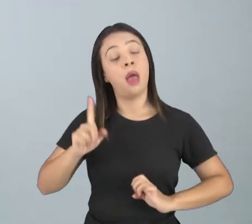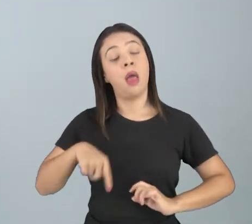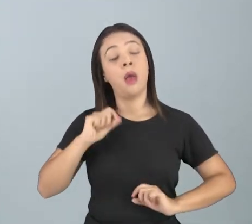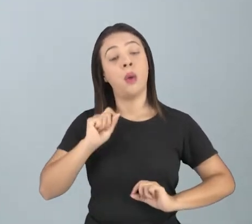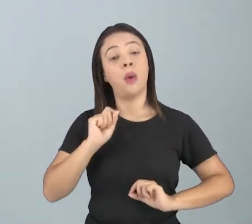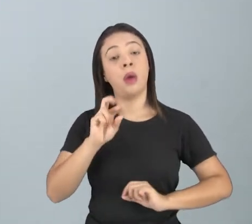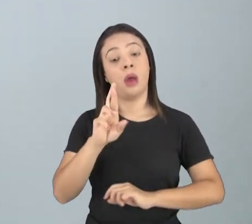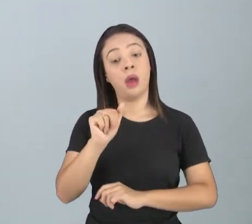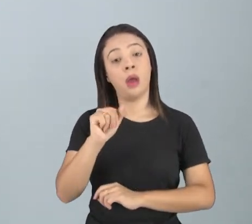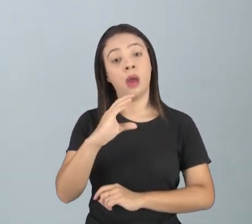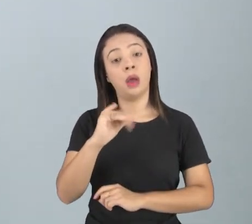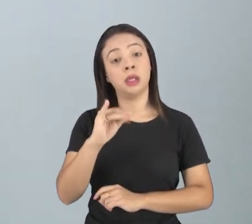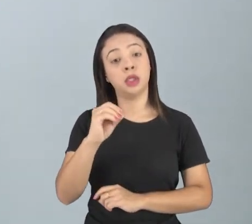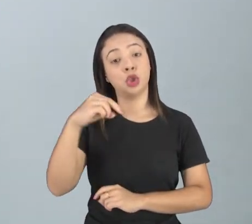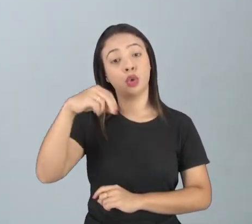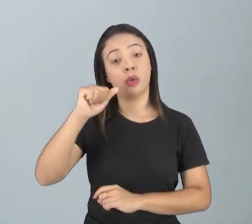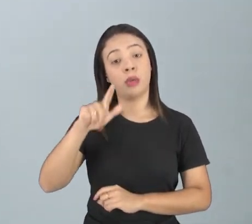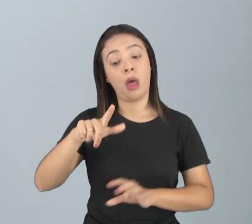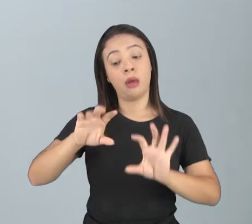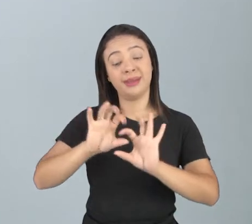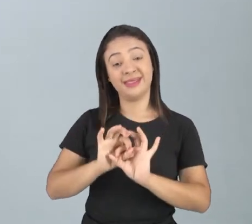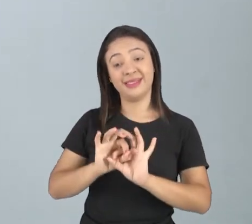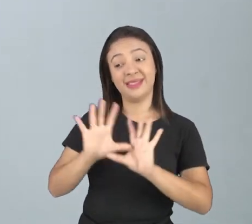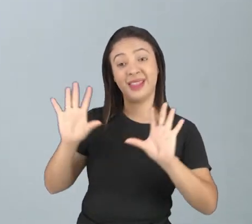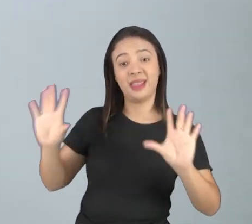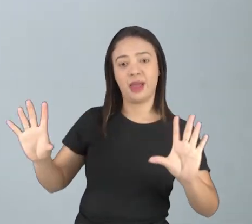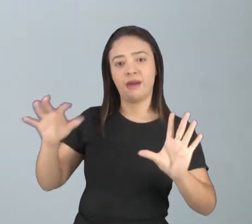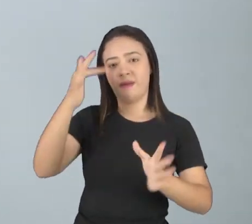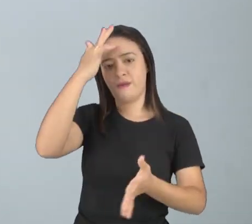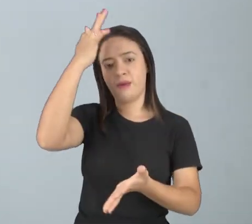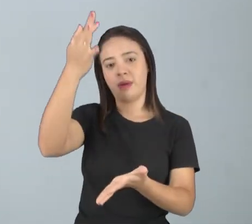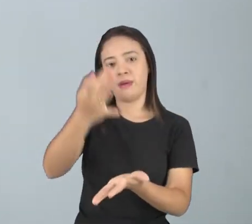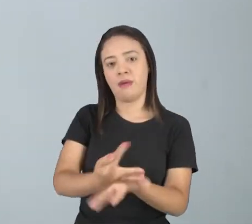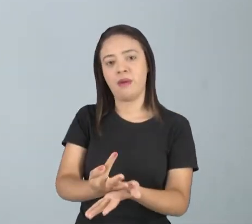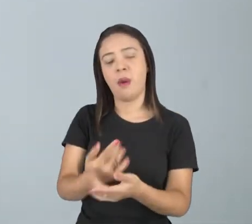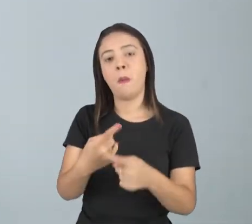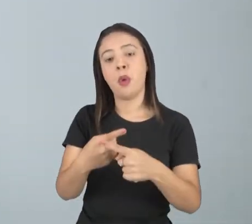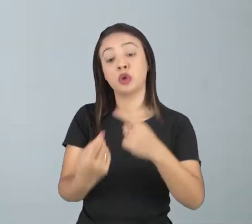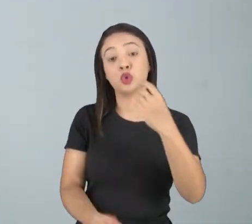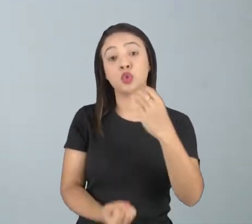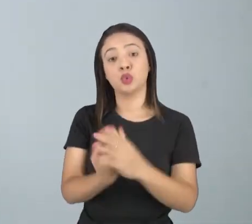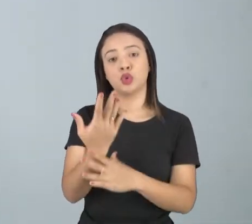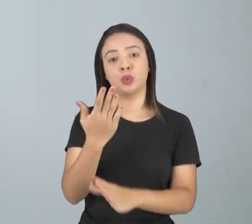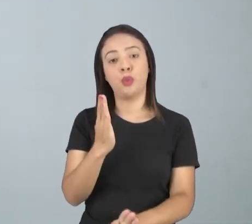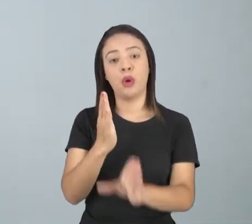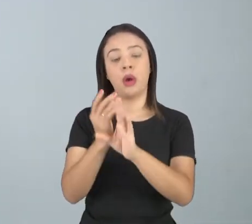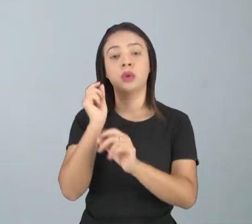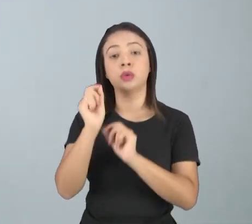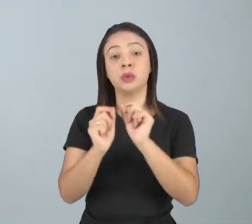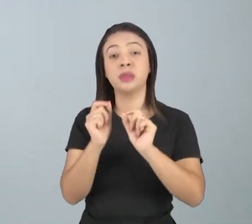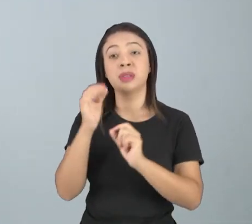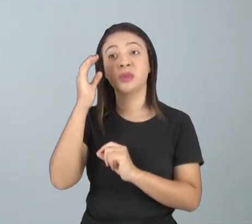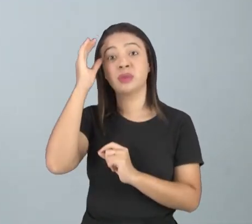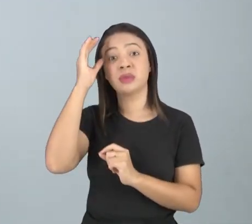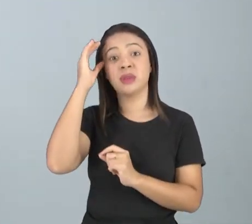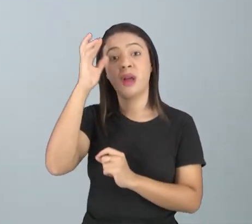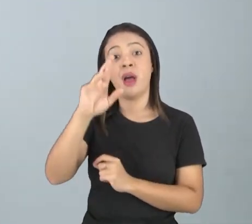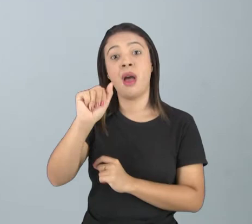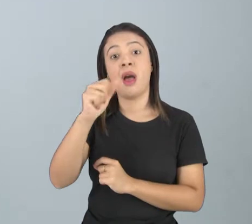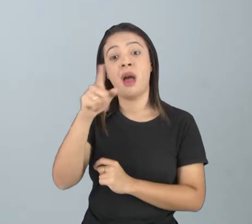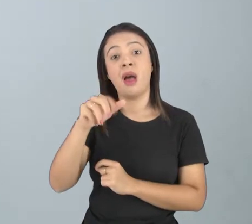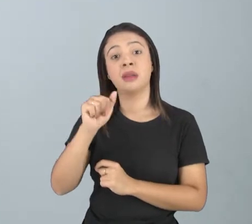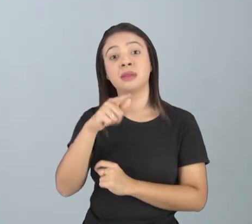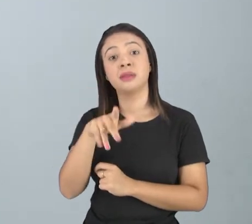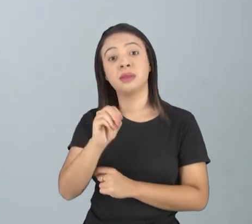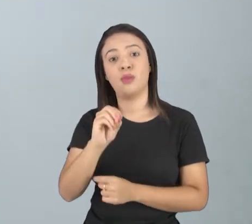não depende da fé, ele é exercido a partir da racionalidade, da percepção de mundo que você desenvolve, independente